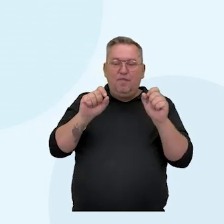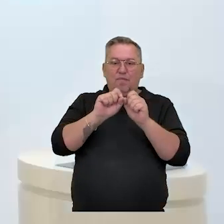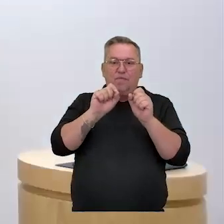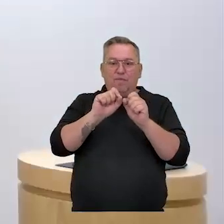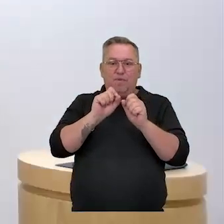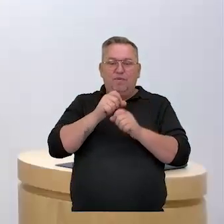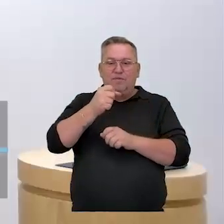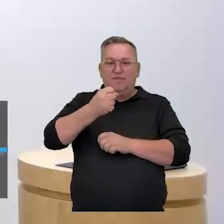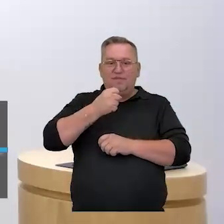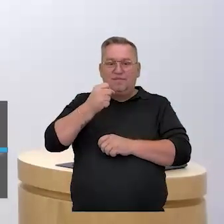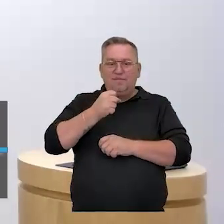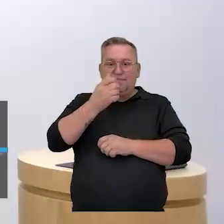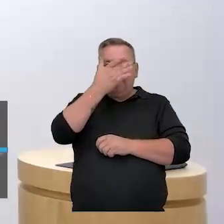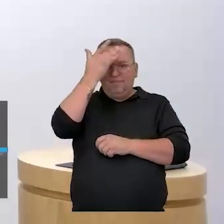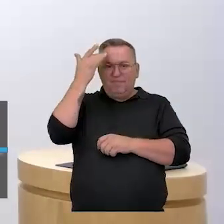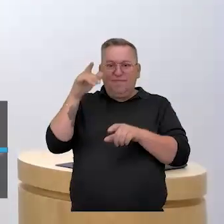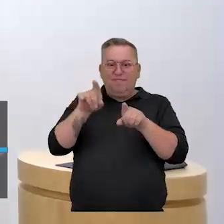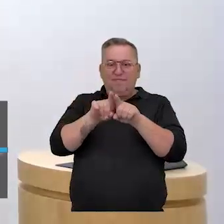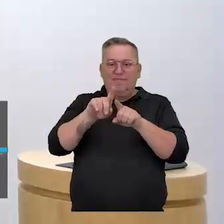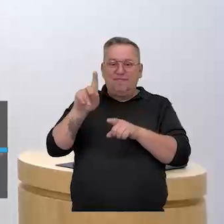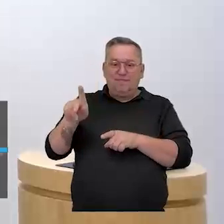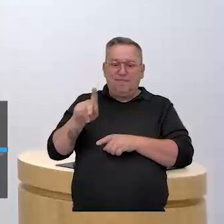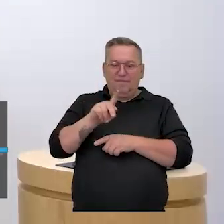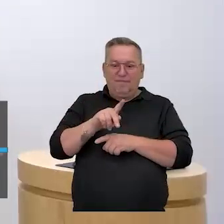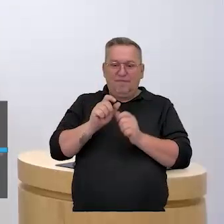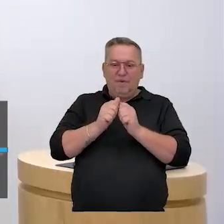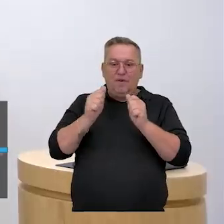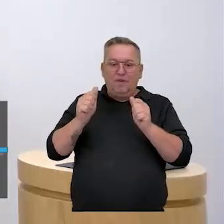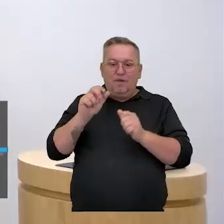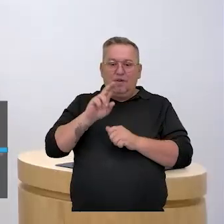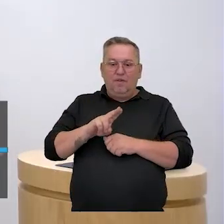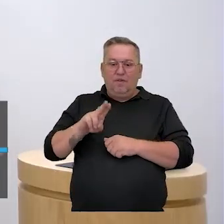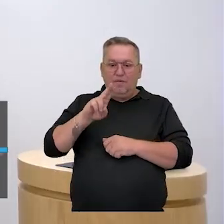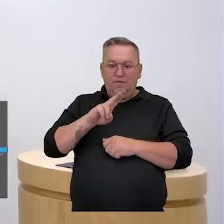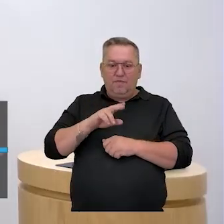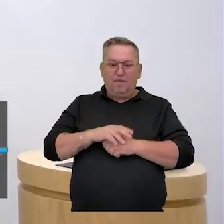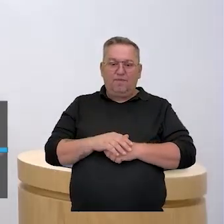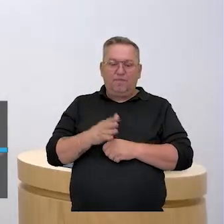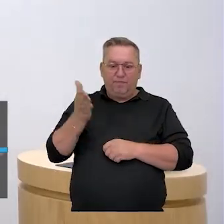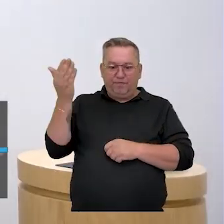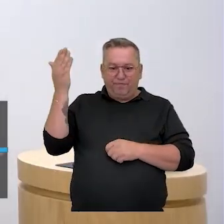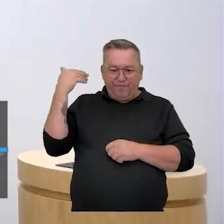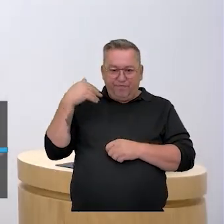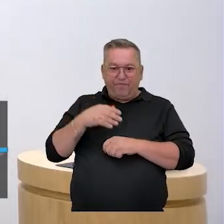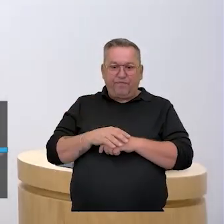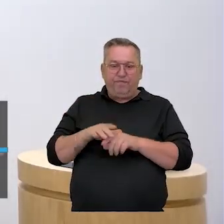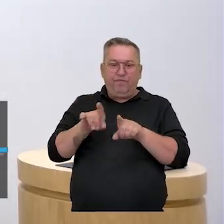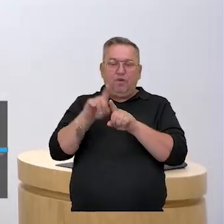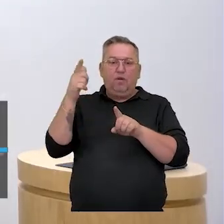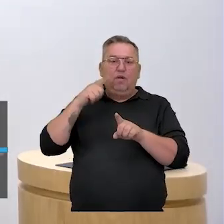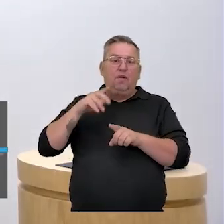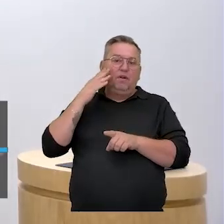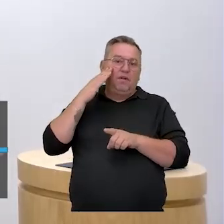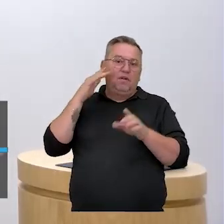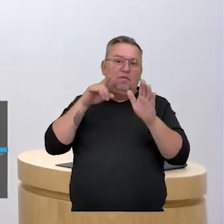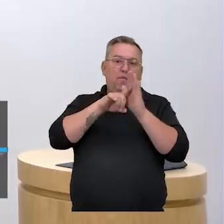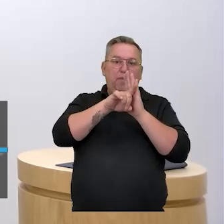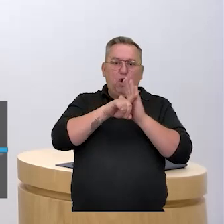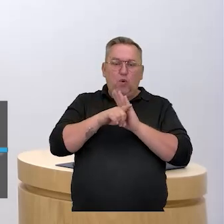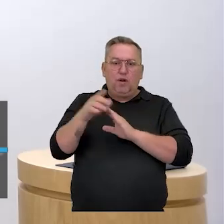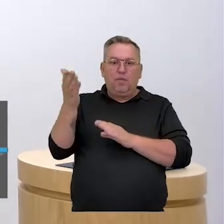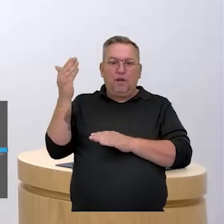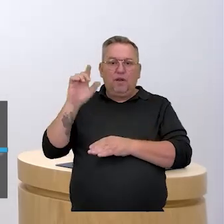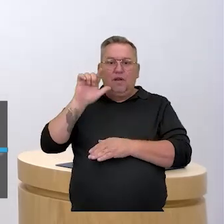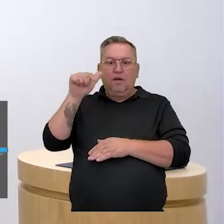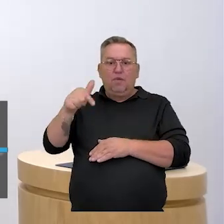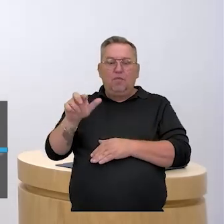o colega, entrevistar o professor, sempre a gente vai usar o passado. Então, o objetivo é vocês entenderem como é que faz a pergunta no passado e